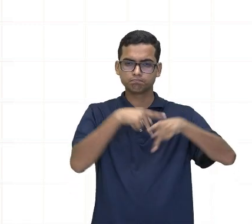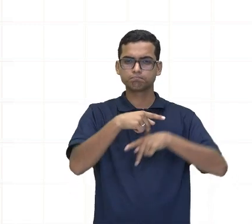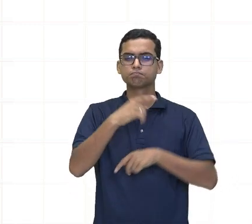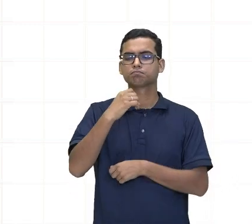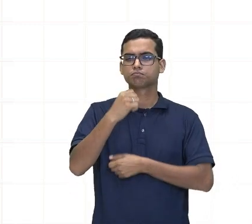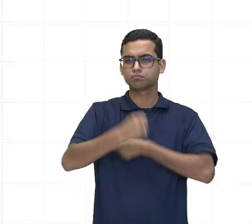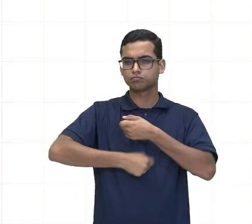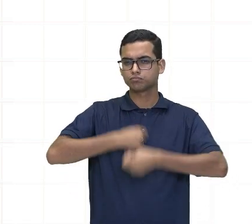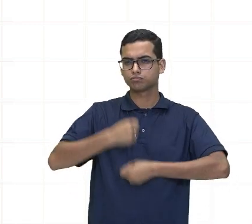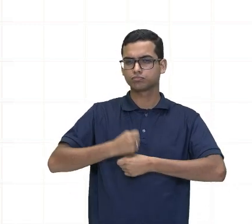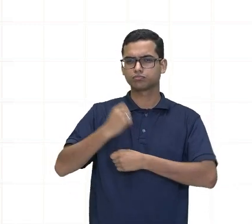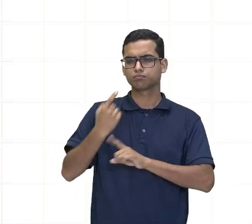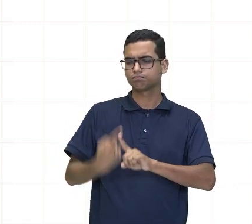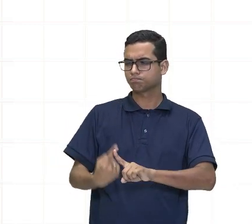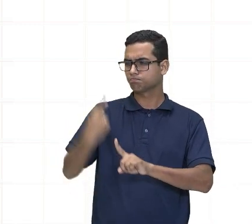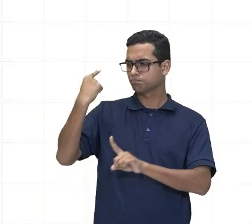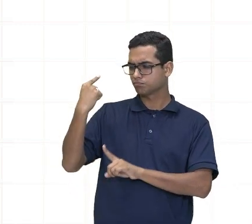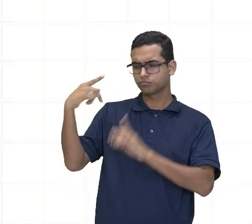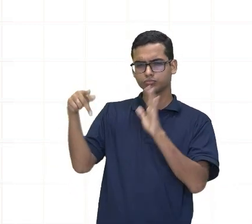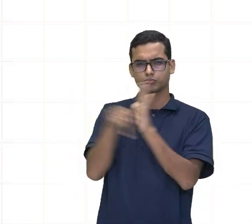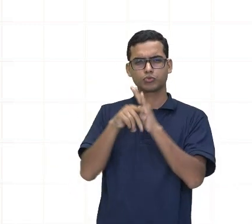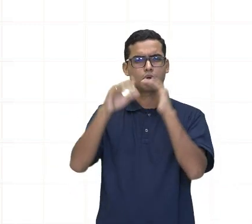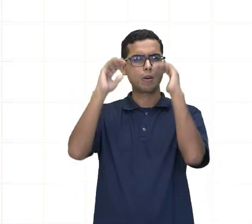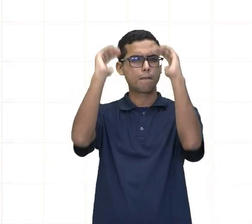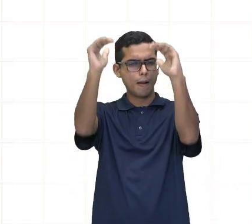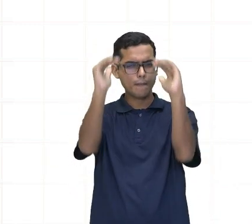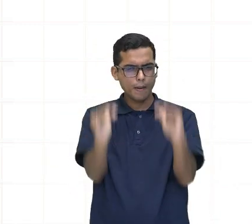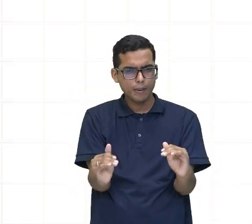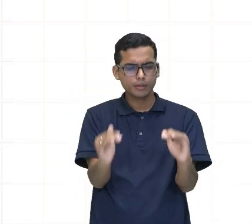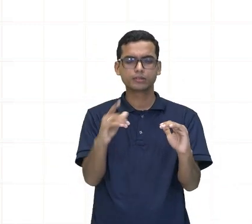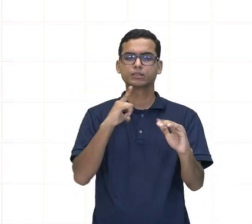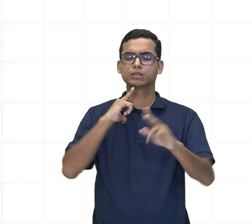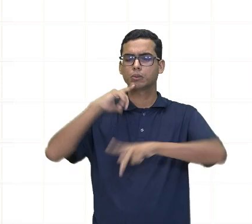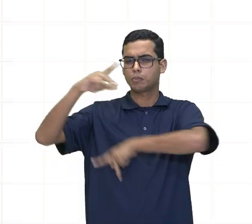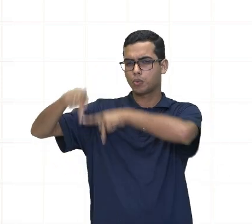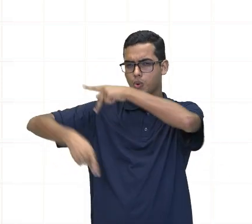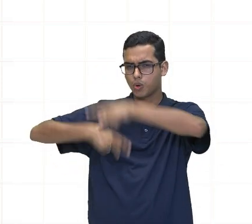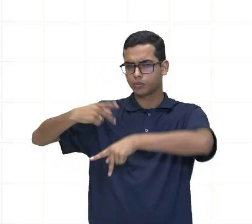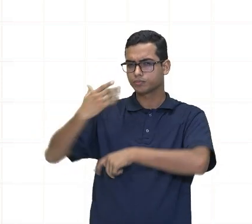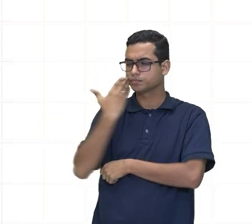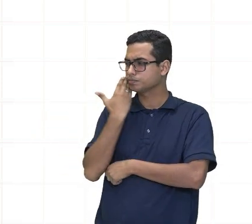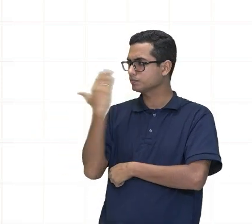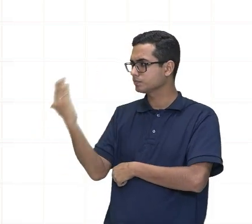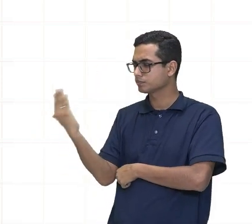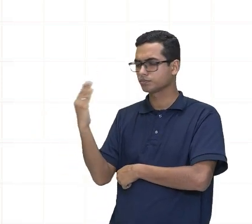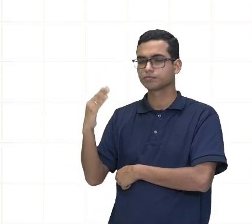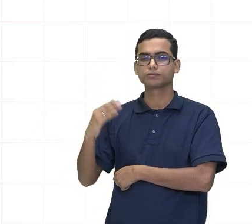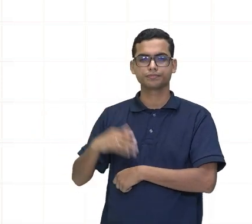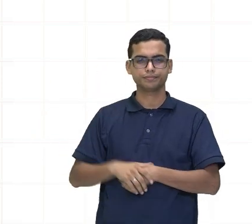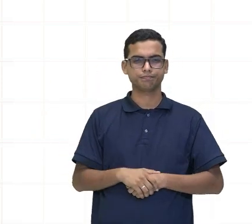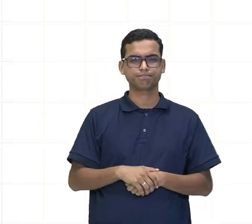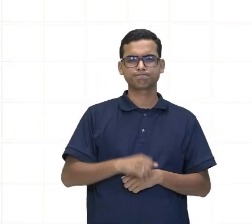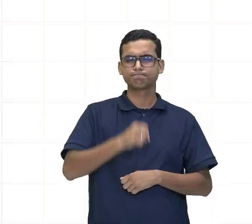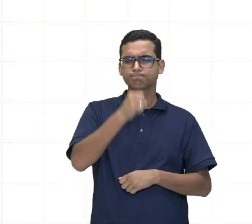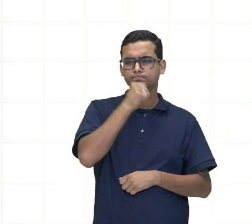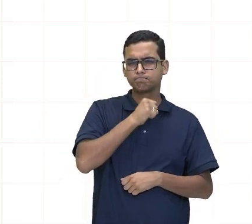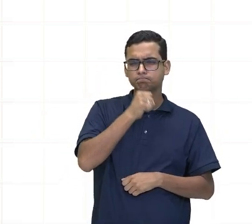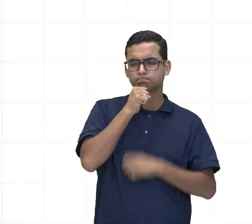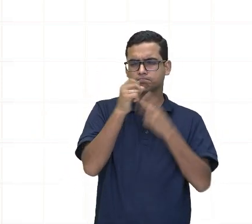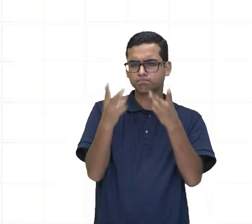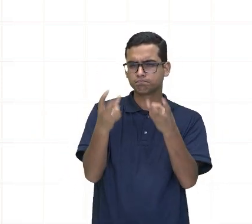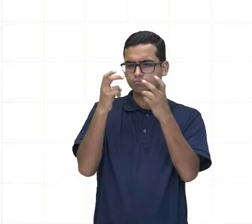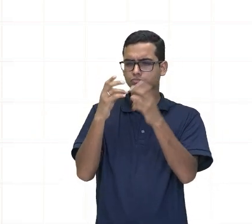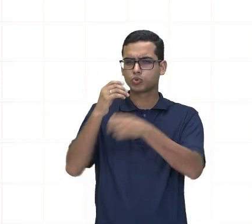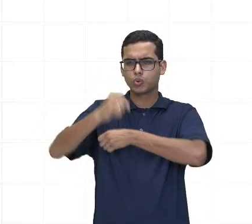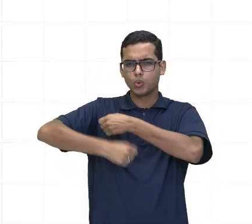ou seja, lá no topo dessa pirâmide, onde eu tenho a população mais idosa, eu observo que ao longo